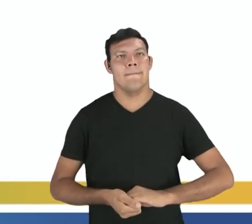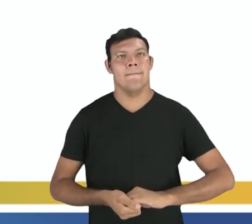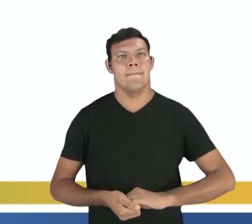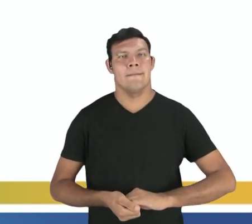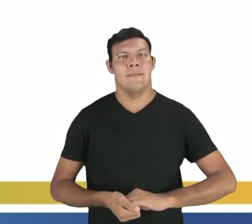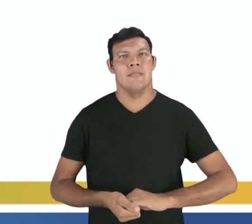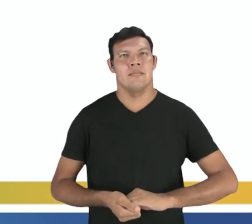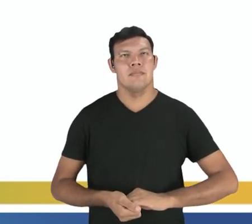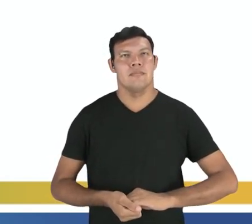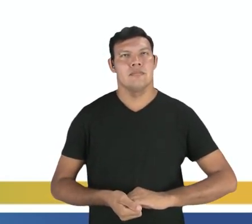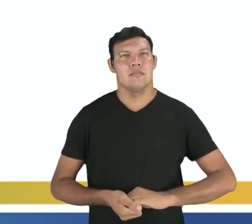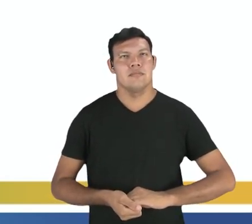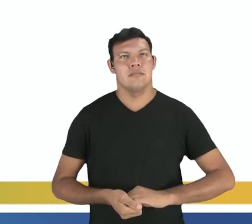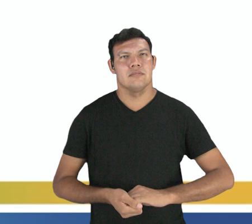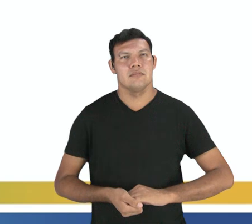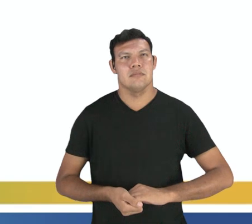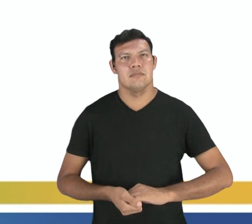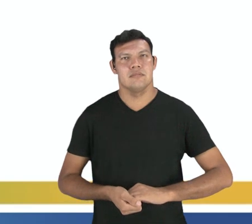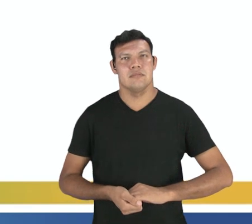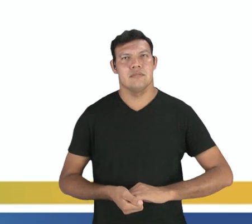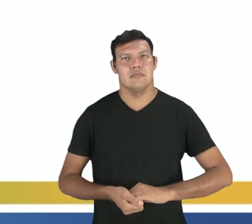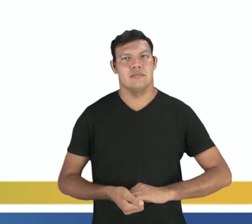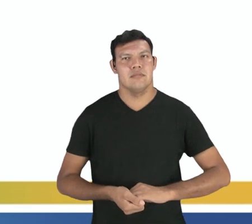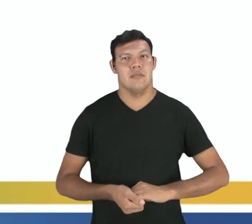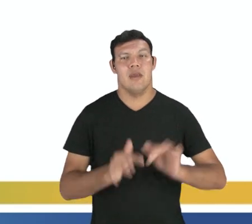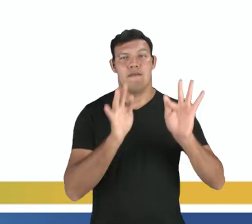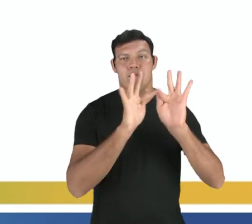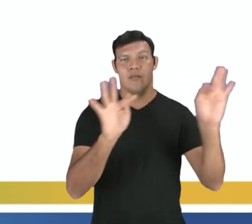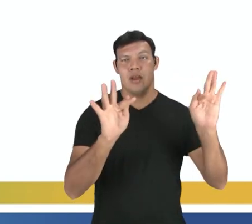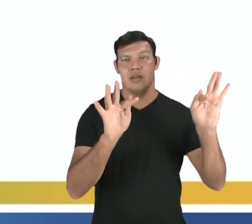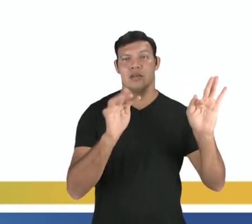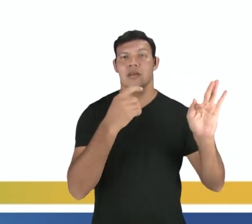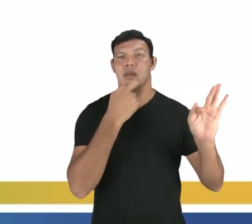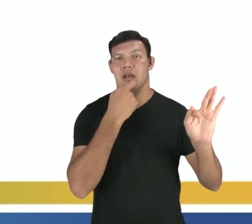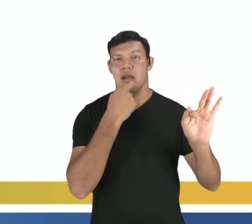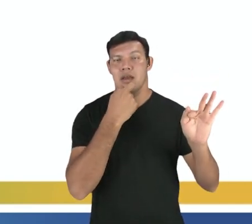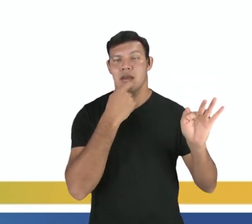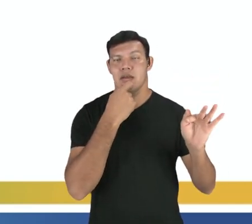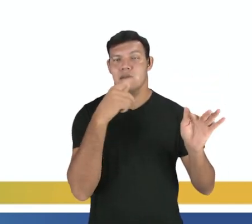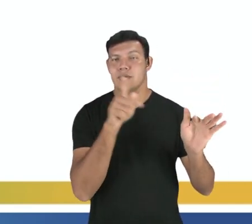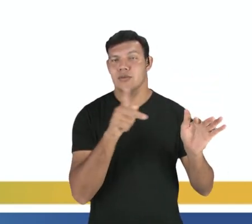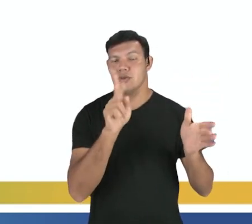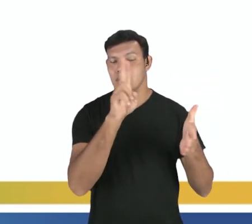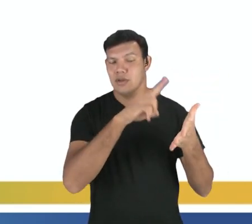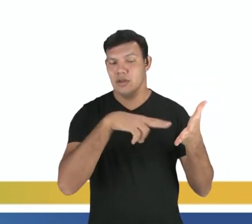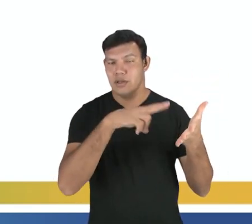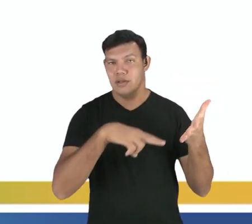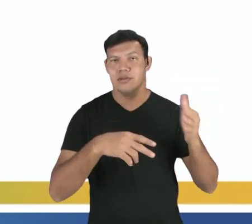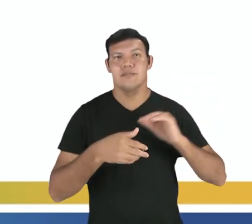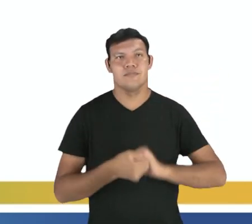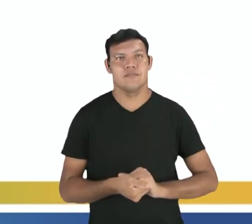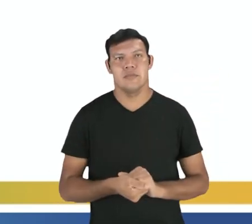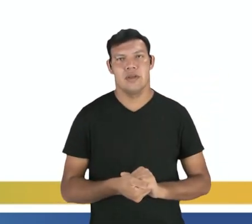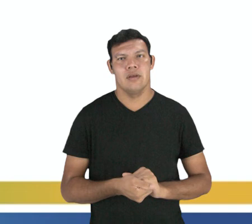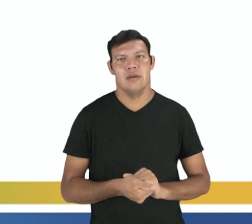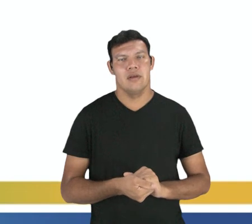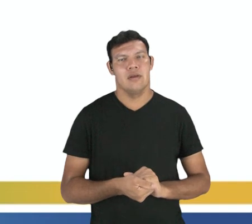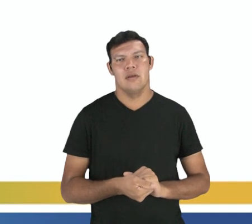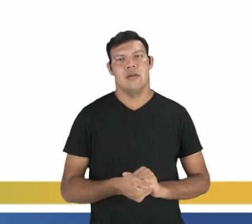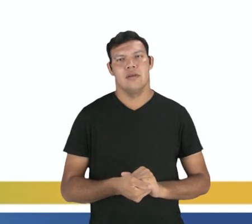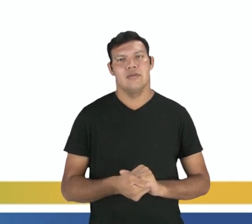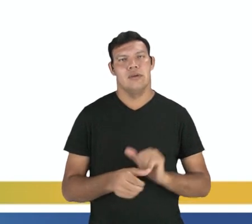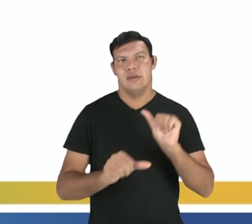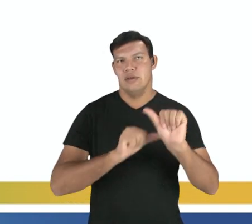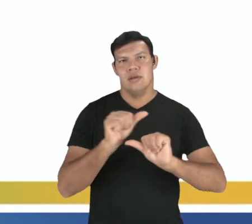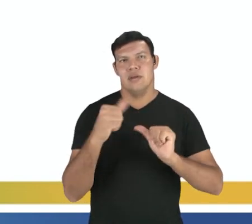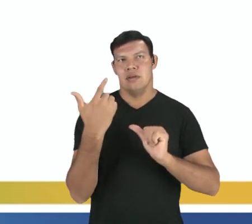a seafood diet. Every time I see food, I eat it. Traduzindo, nós não temos um trocadilho, mas a